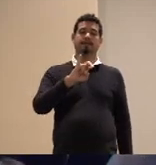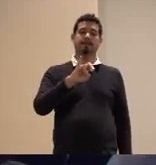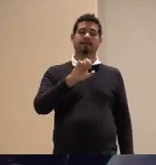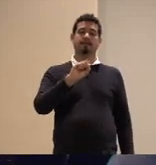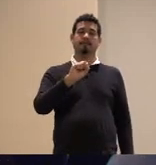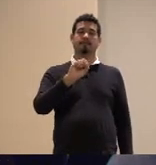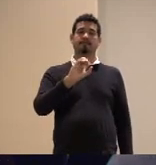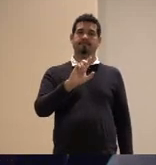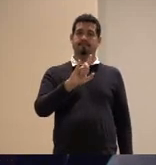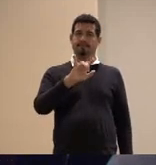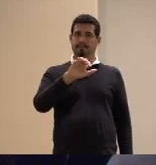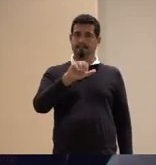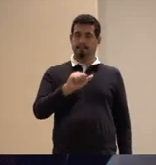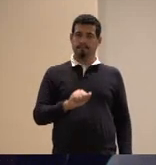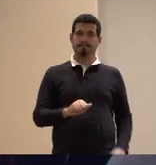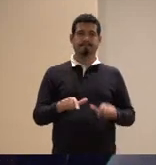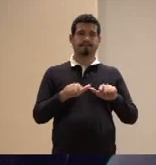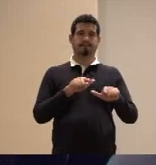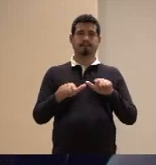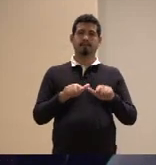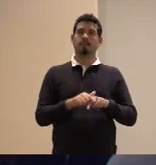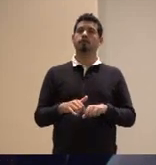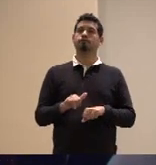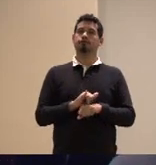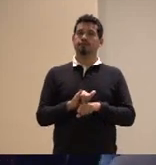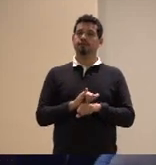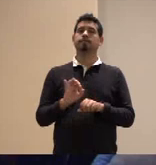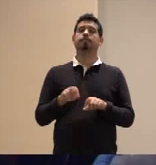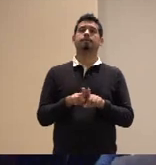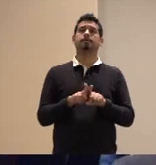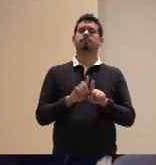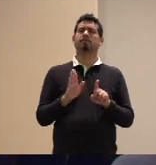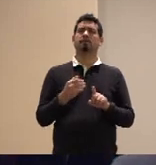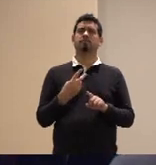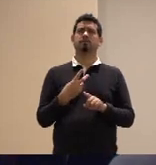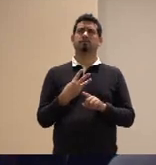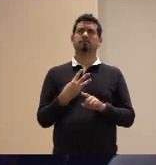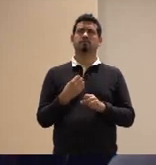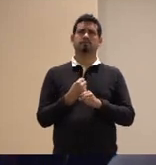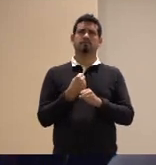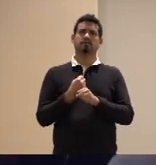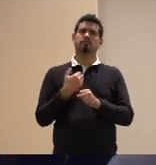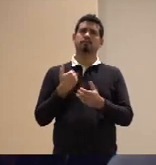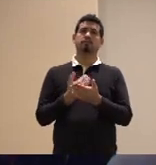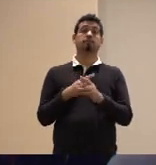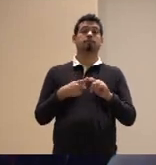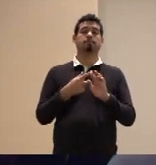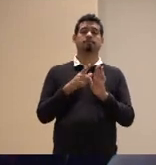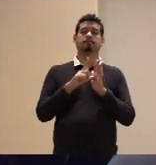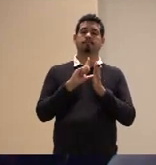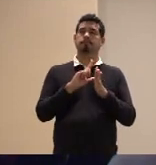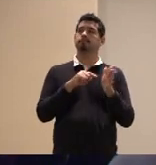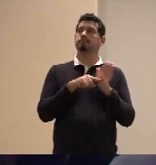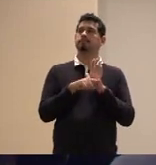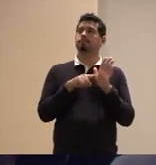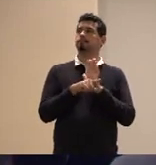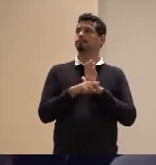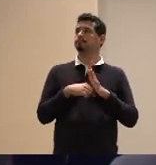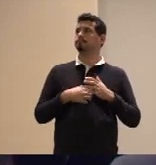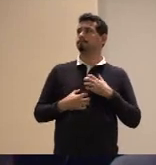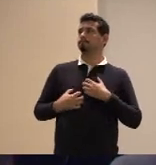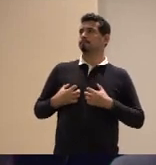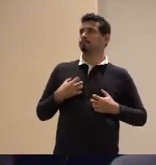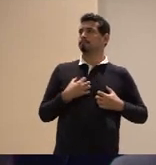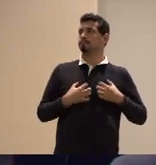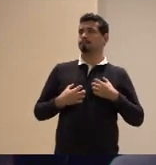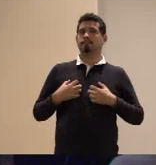conselheira tutelar em Joinville em torno de 13 anos. E antes de qualquer pergunta, me incomoda um pouco o